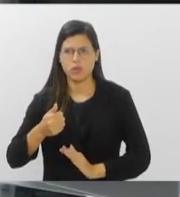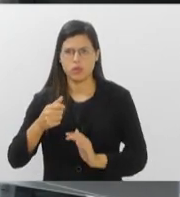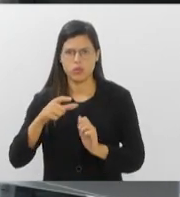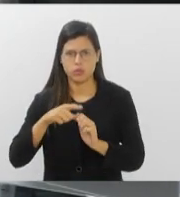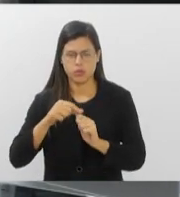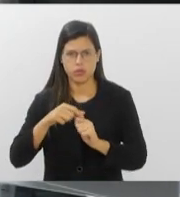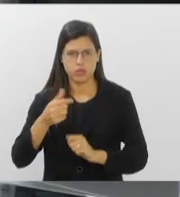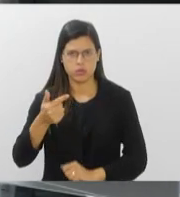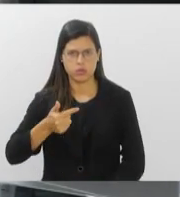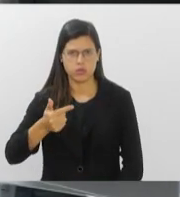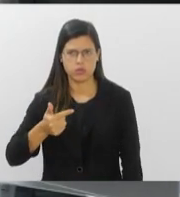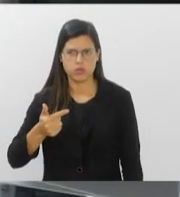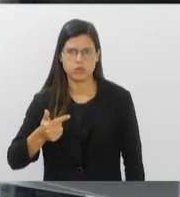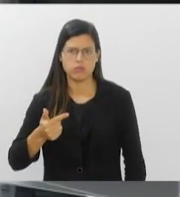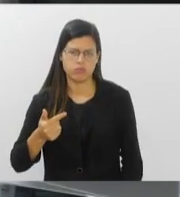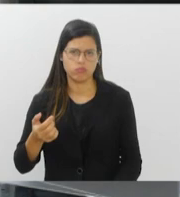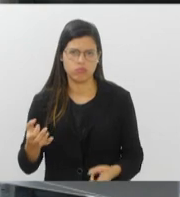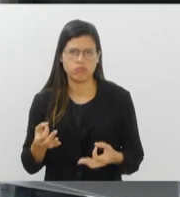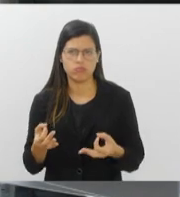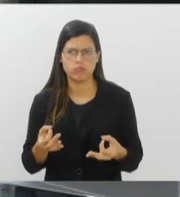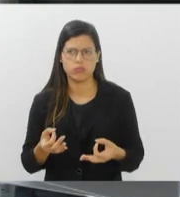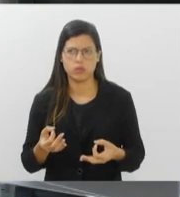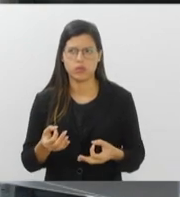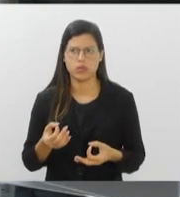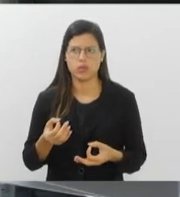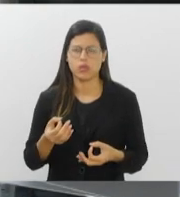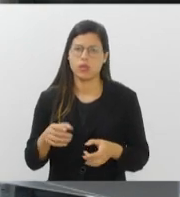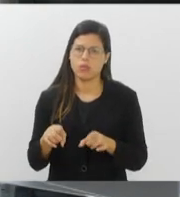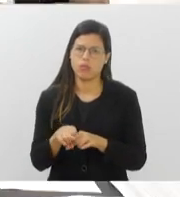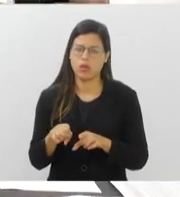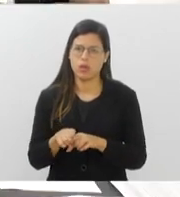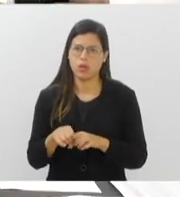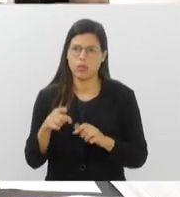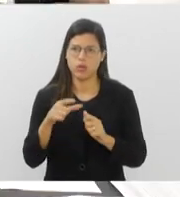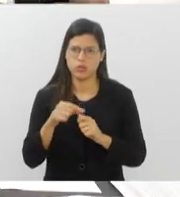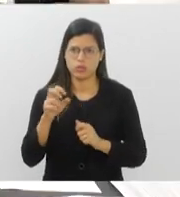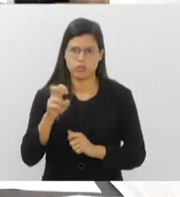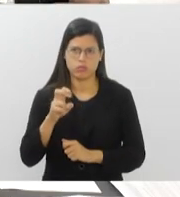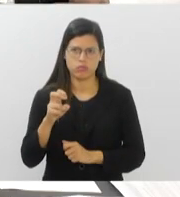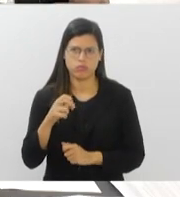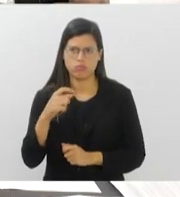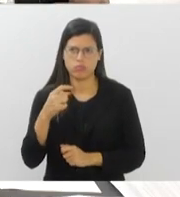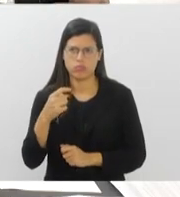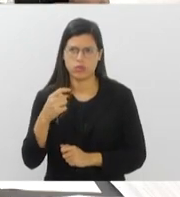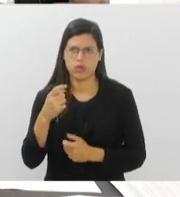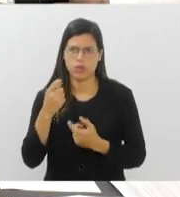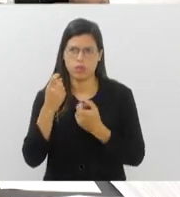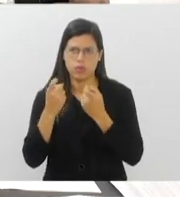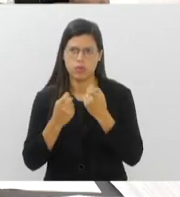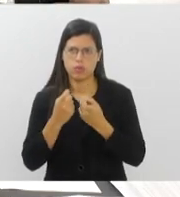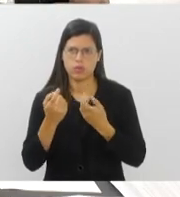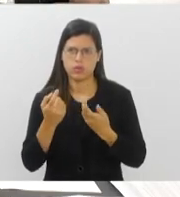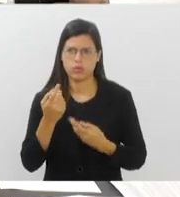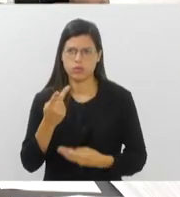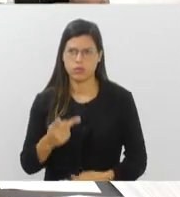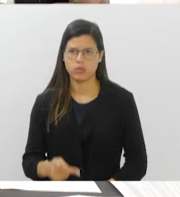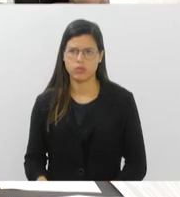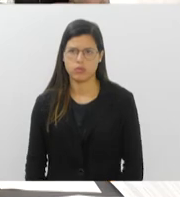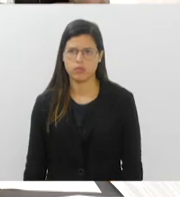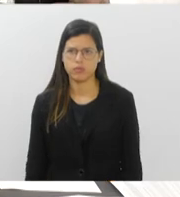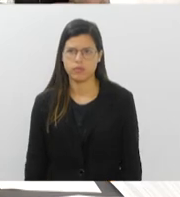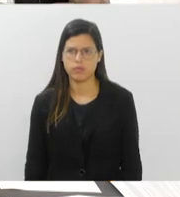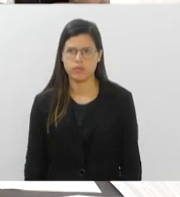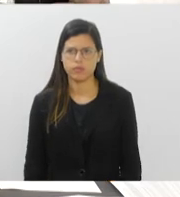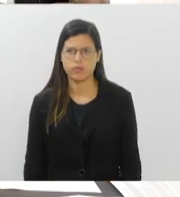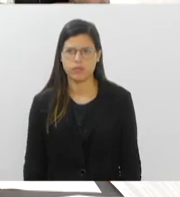2º. Perfeito, presidente. Não sei se, de repente, é melhor colocar no artigo 5º essa segunda preocupação de Vossa Excelência. Pode ser. Já